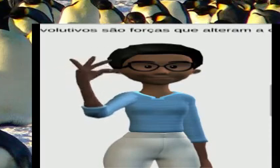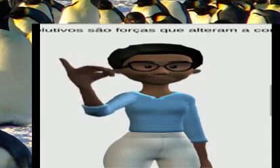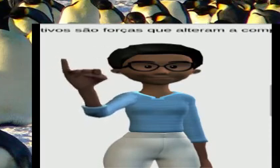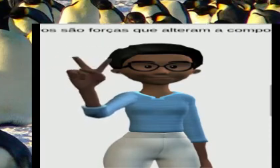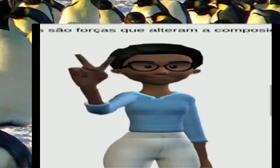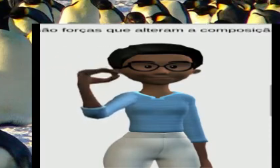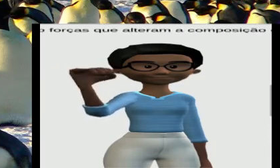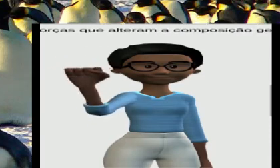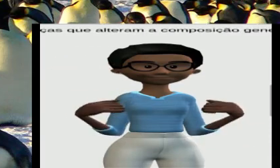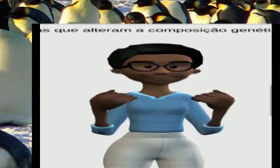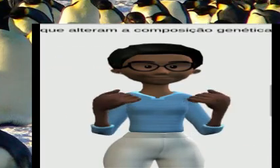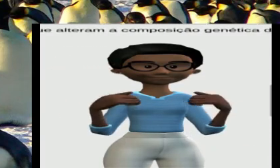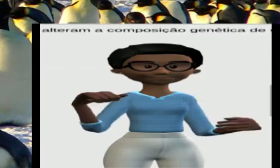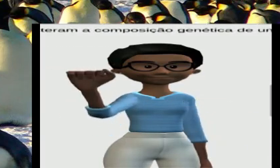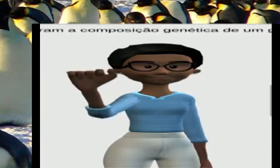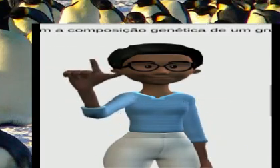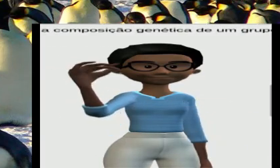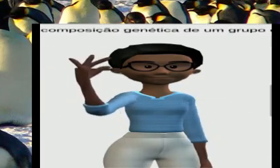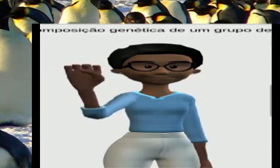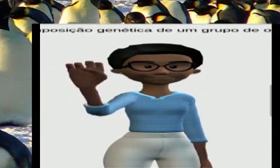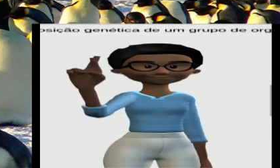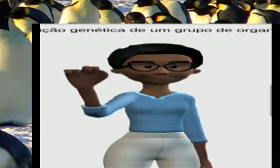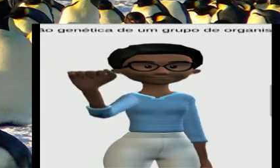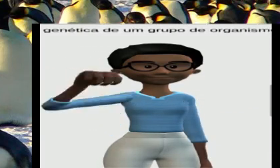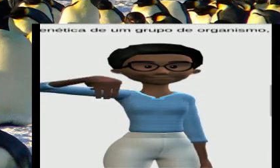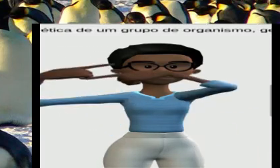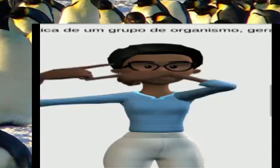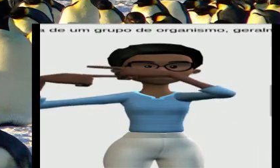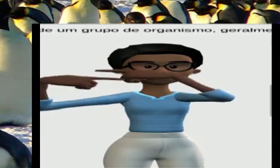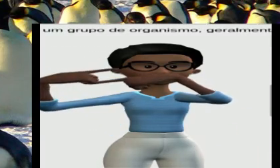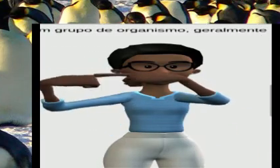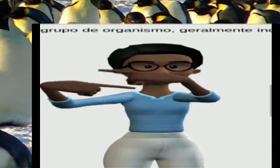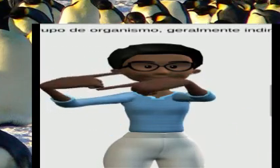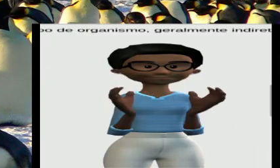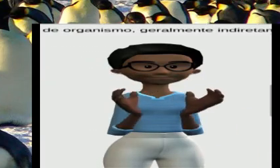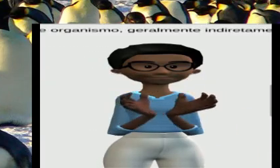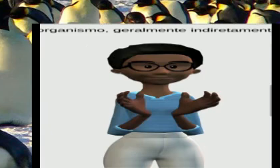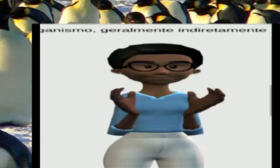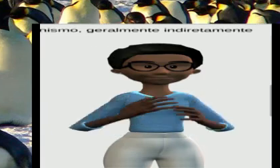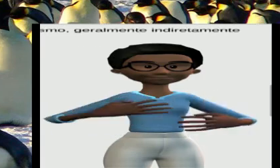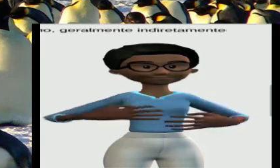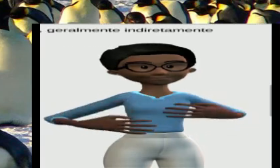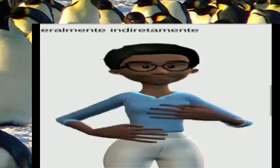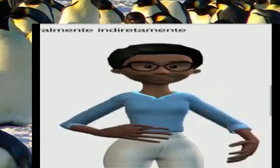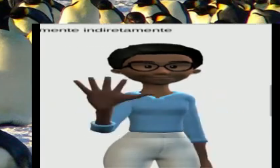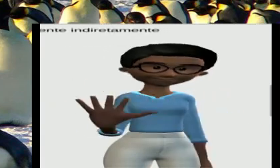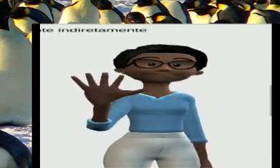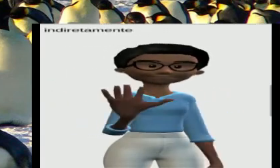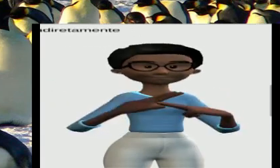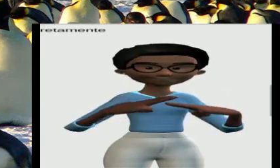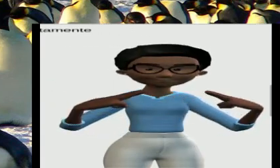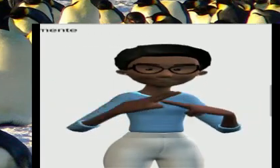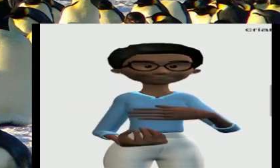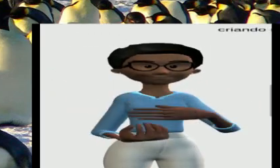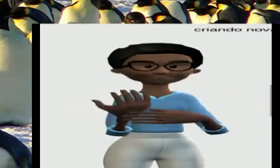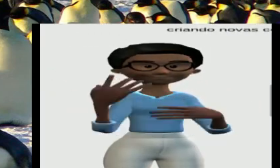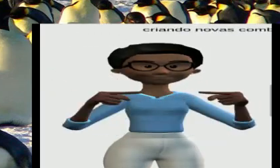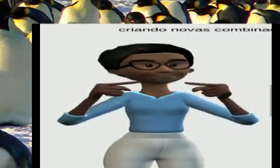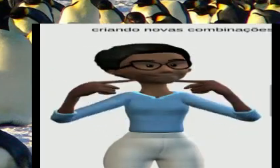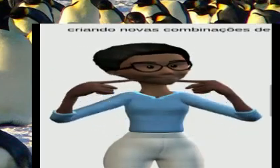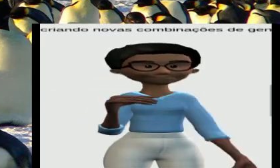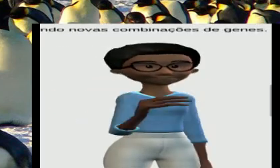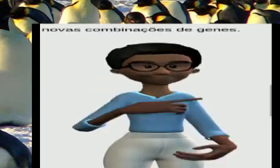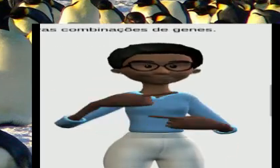forças que alteram a composição genética de um grupo de organismo, geralmente indiretamente, criando